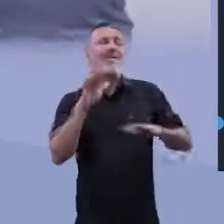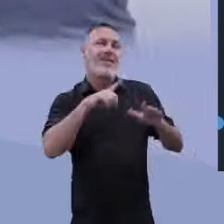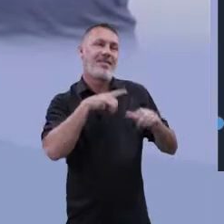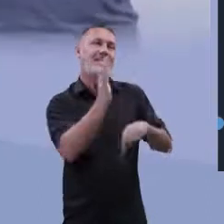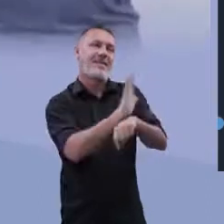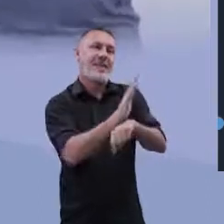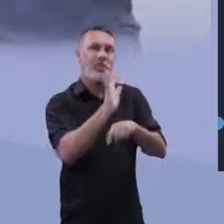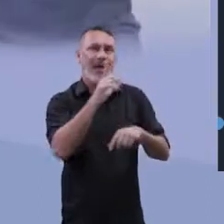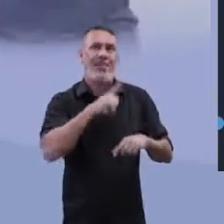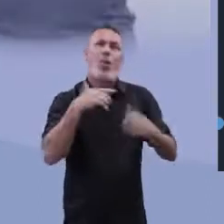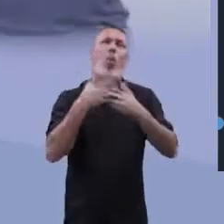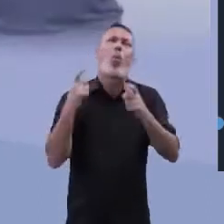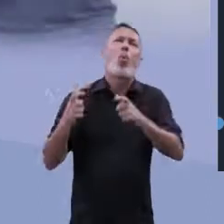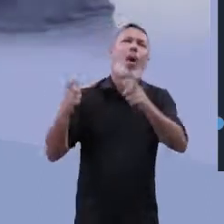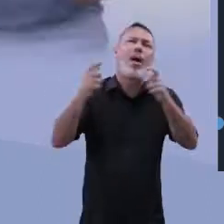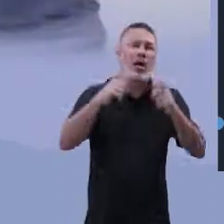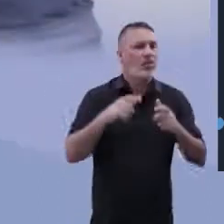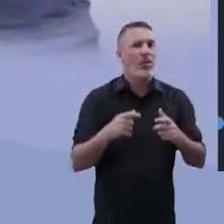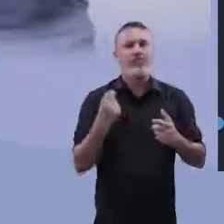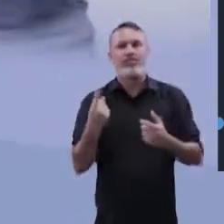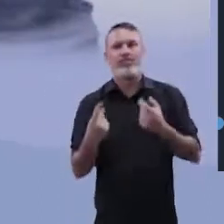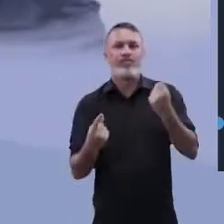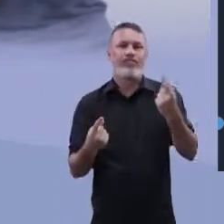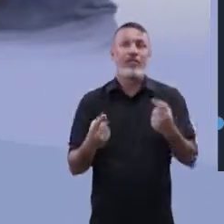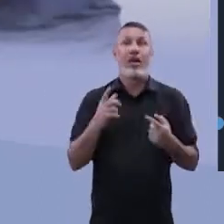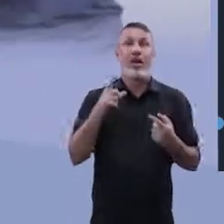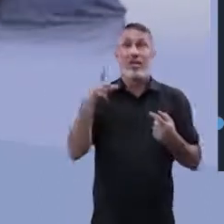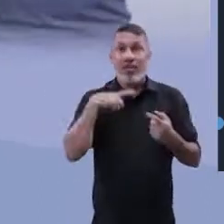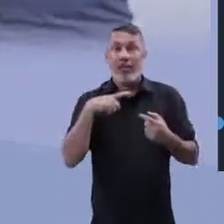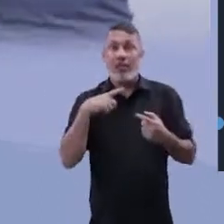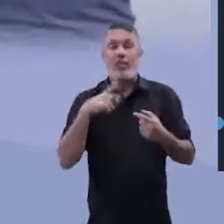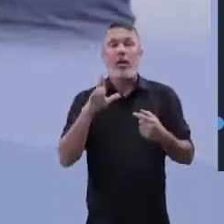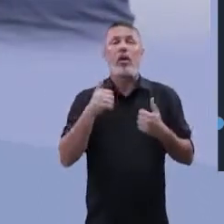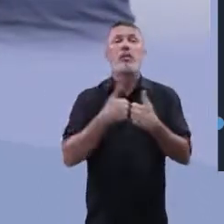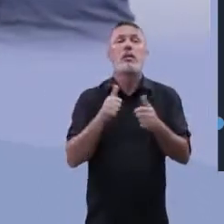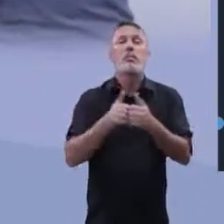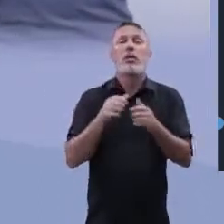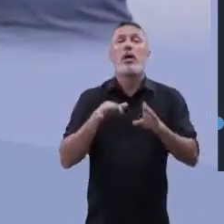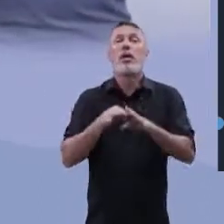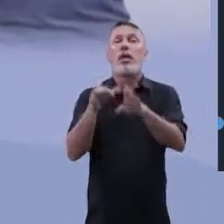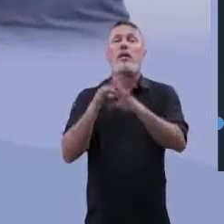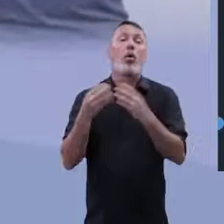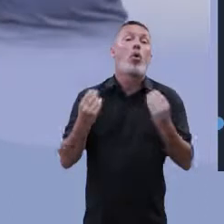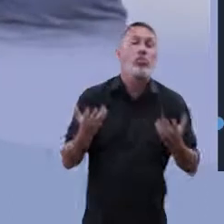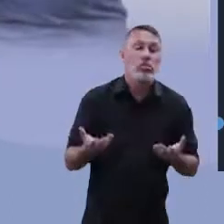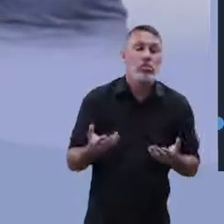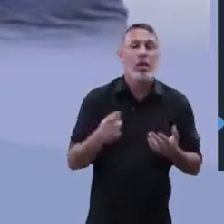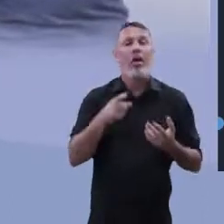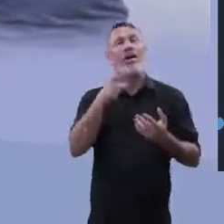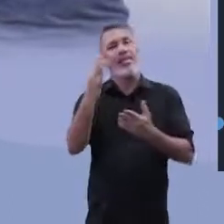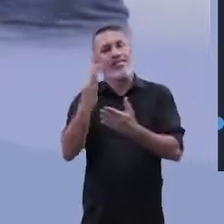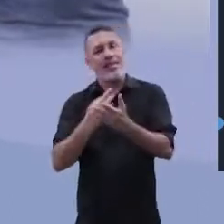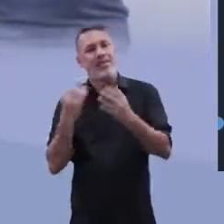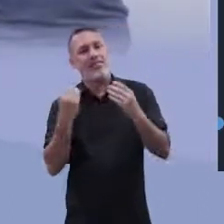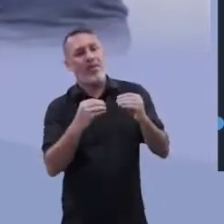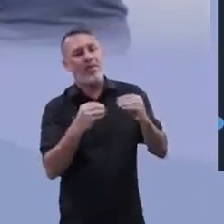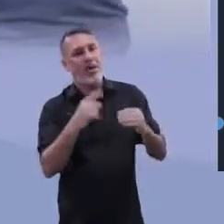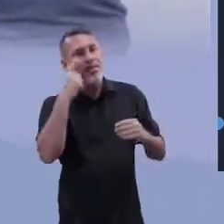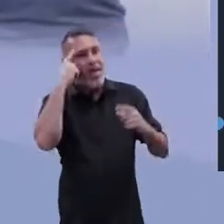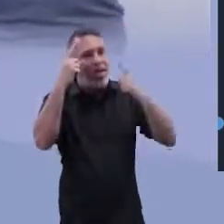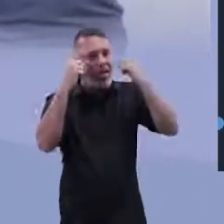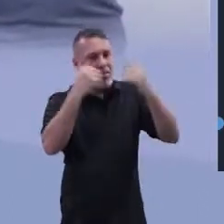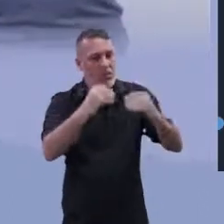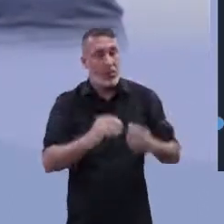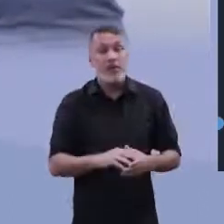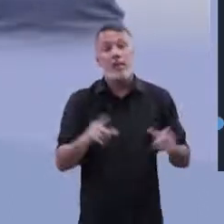às vezes eu tenho um cinema, mas será que está em todos os lugares? Então eu tenho que pensar em transporte. Então, com essas ideias aí, eu já vou começar a pensar no meu texto. E